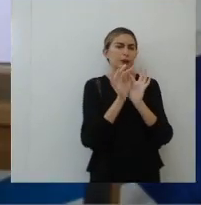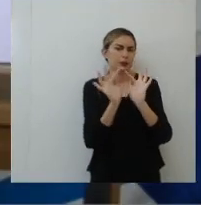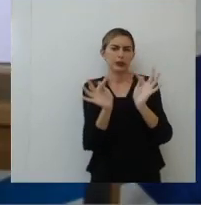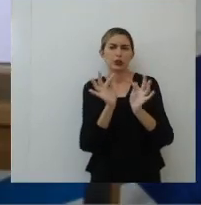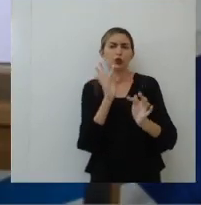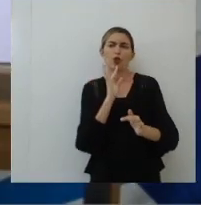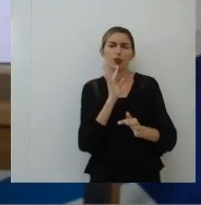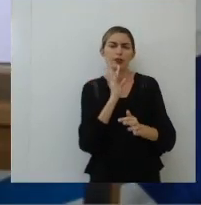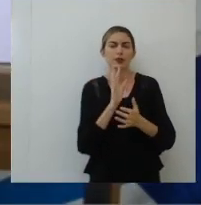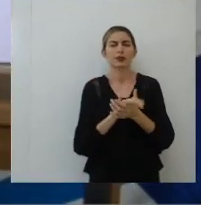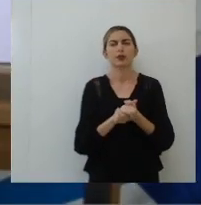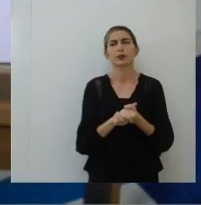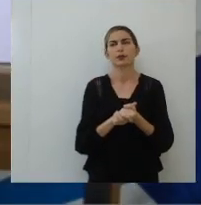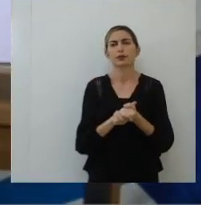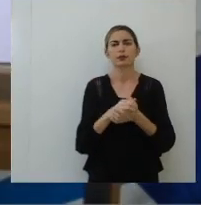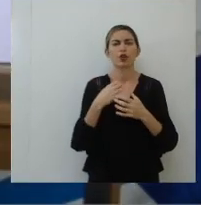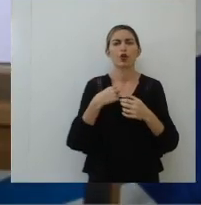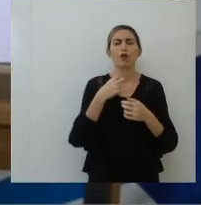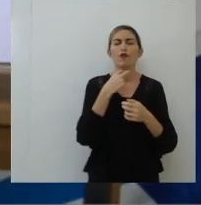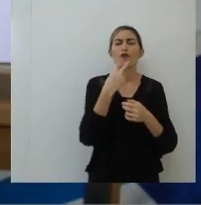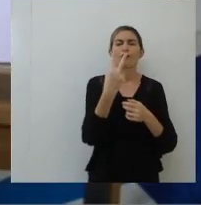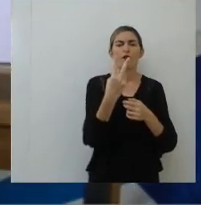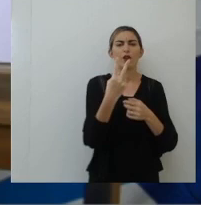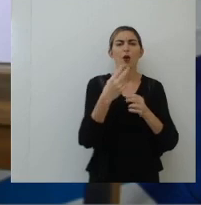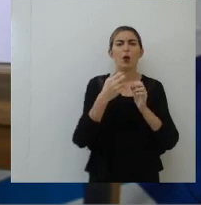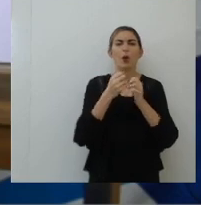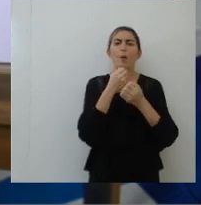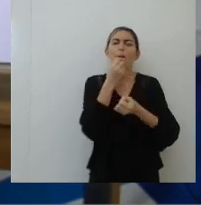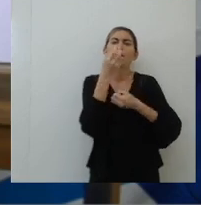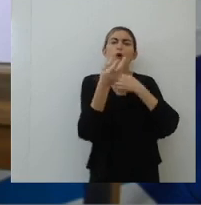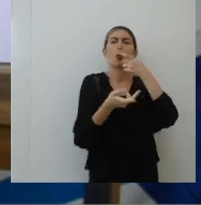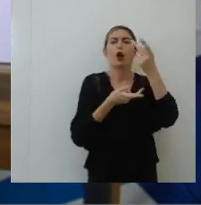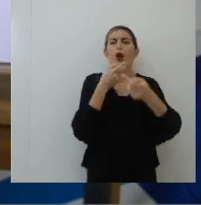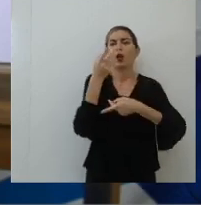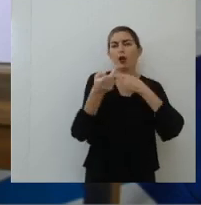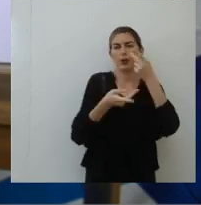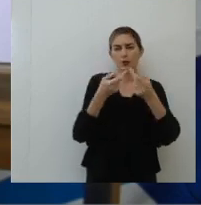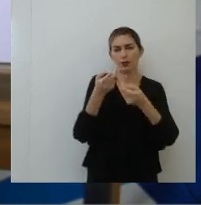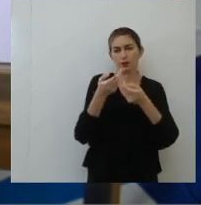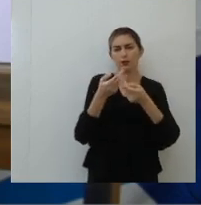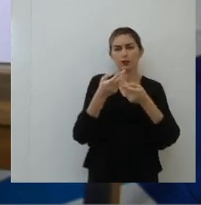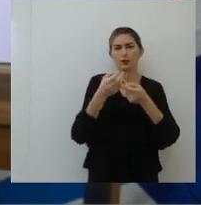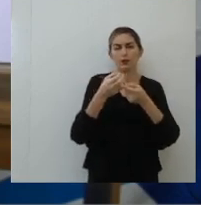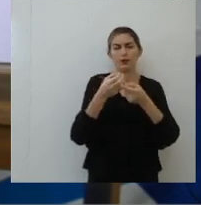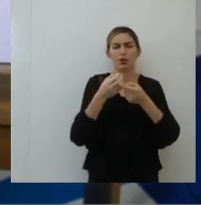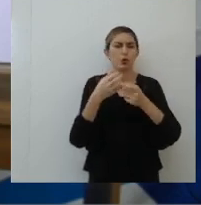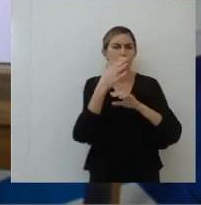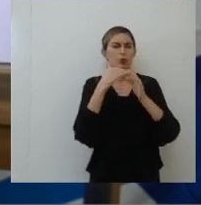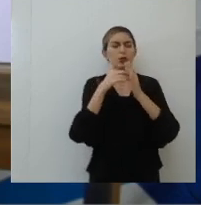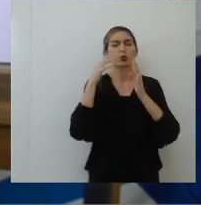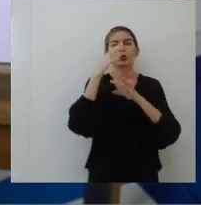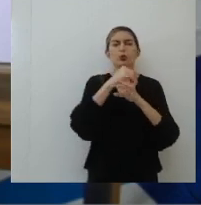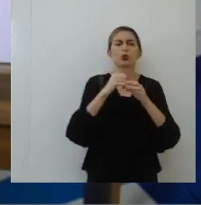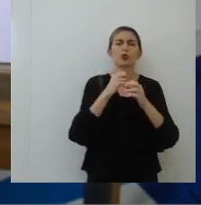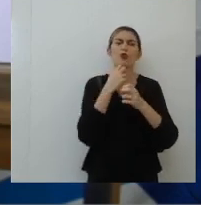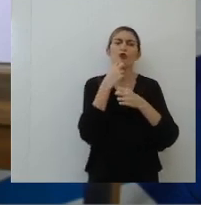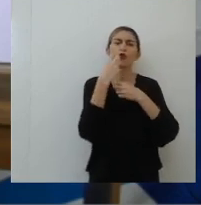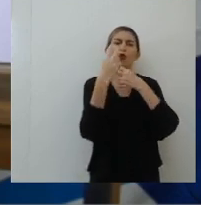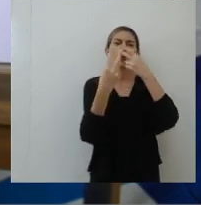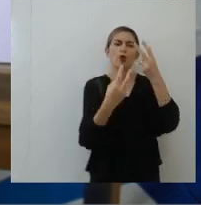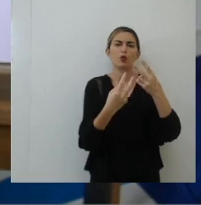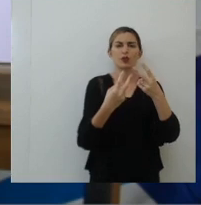bem conhecida. Vozes veladas, aquele poema de Cruz de Souza, escritor simbolista. Não sei o poema todo não, mas ele diz: vozes